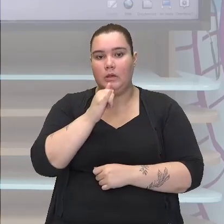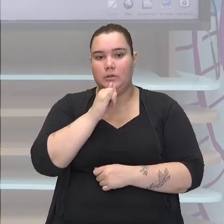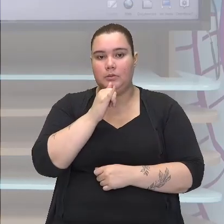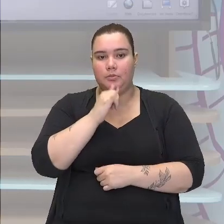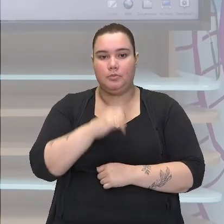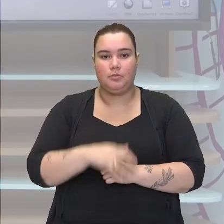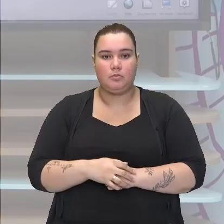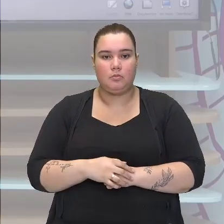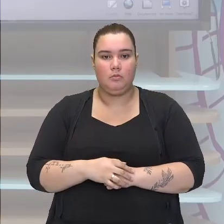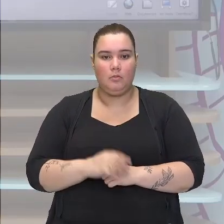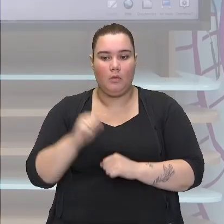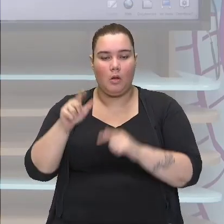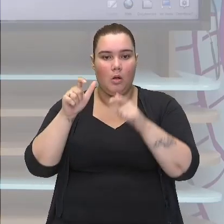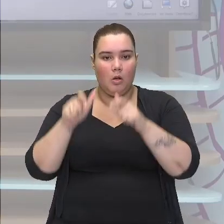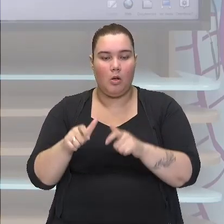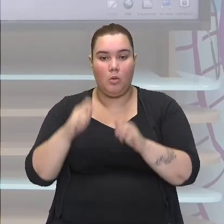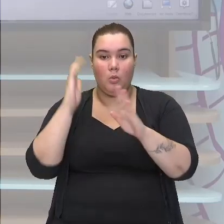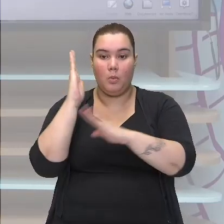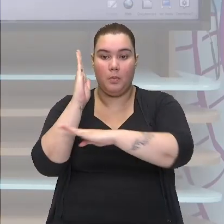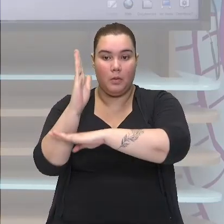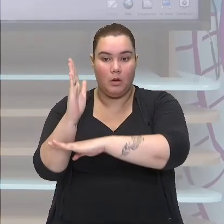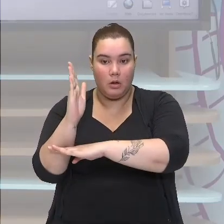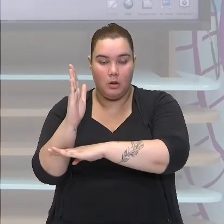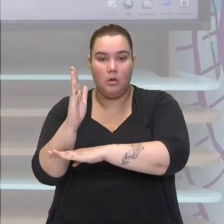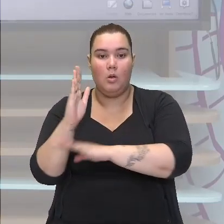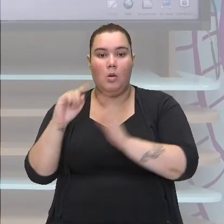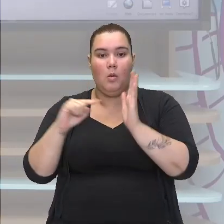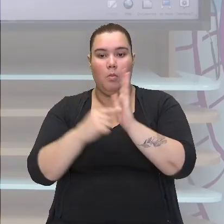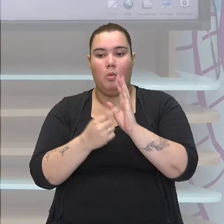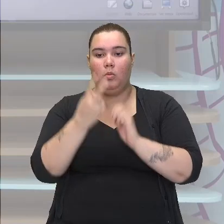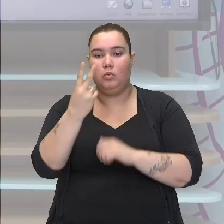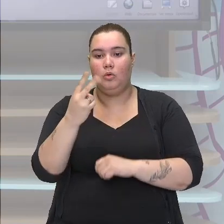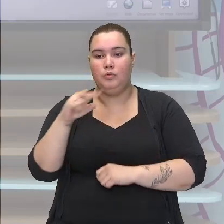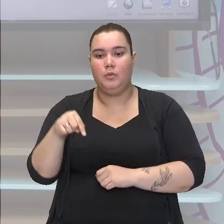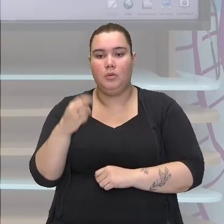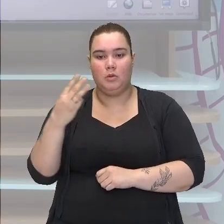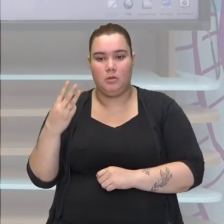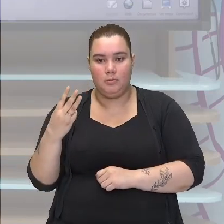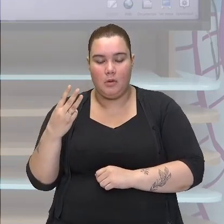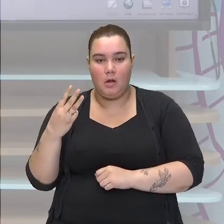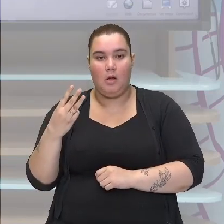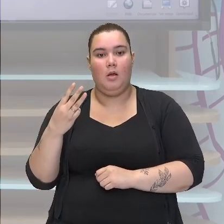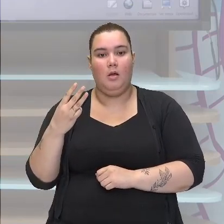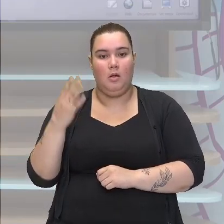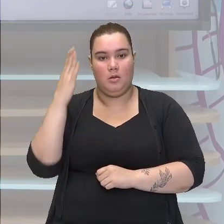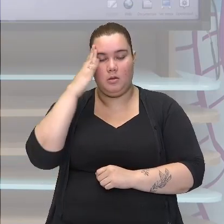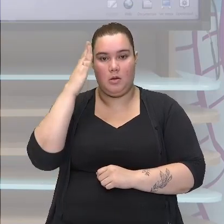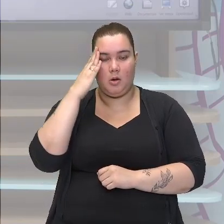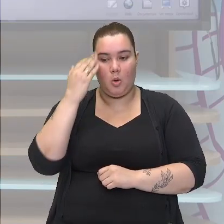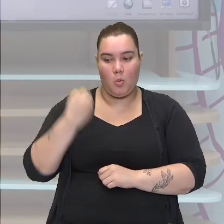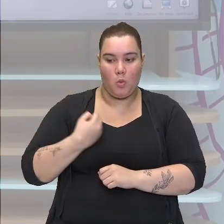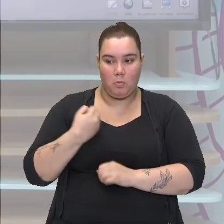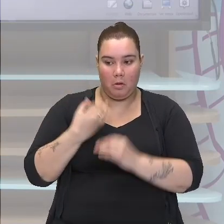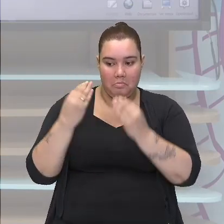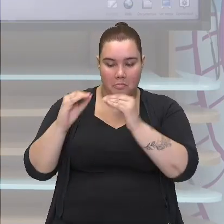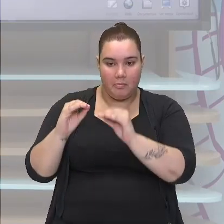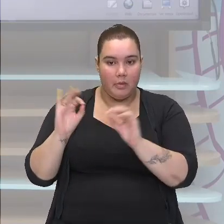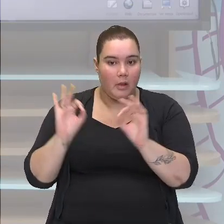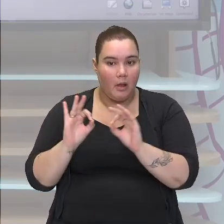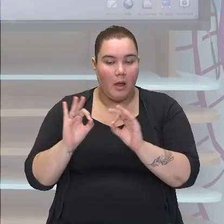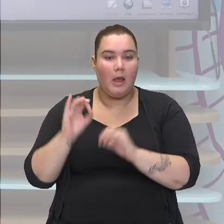assim, localize no plano cartesiano o ponto 2, 3, ó. Nós sabemos que quando um número não tem sinal, ele